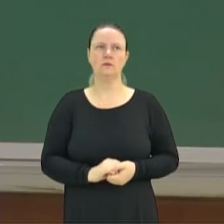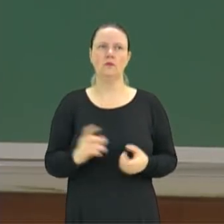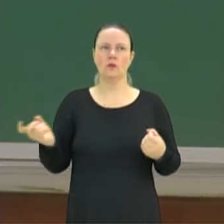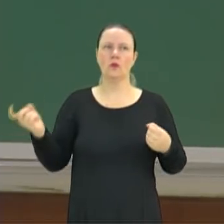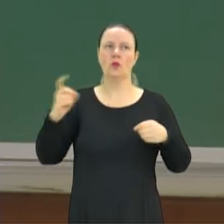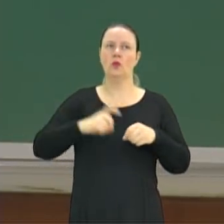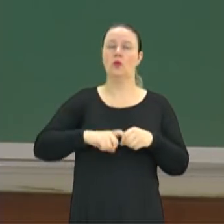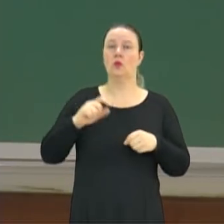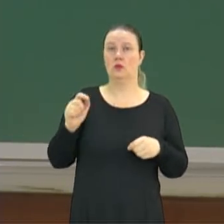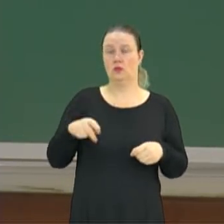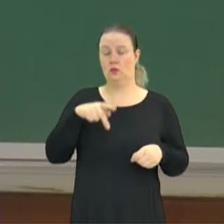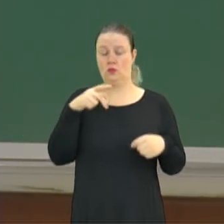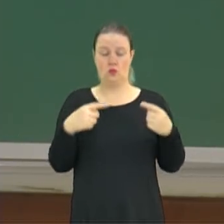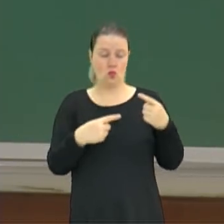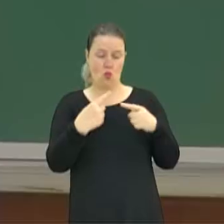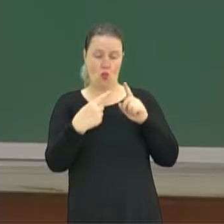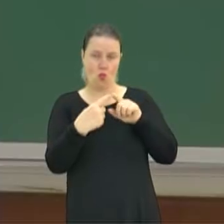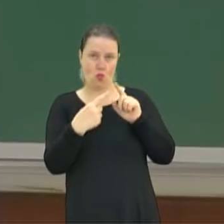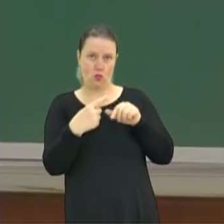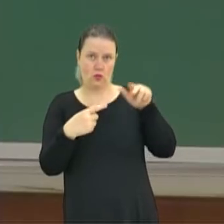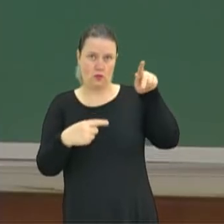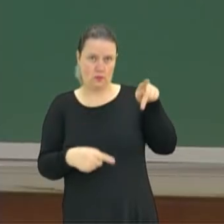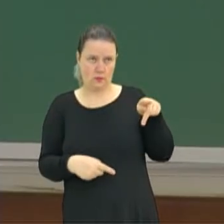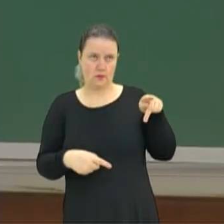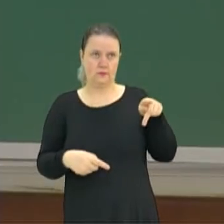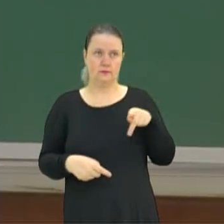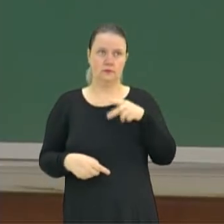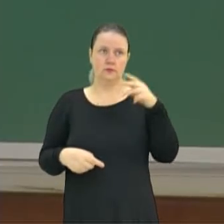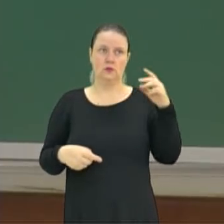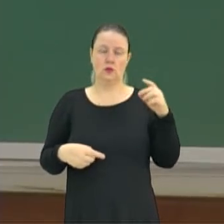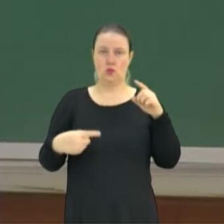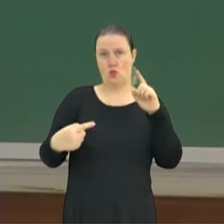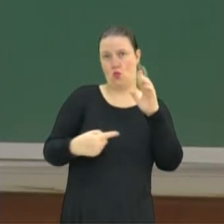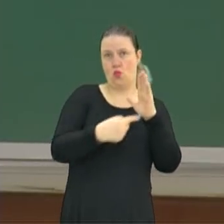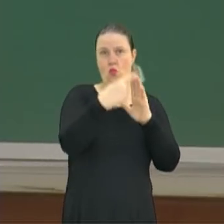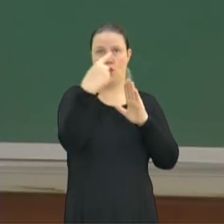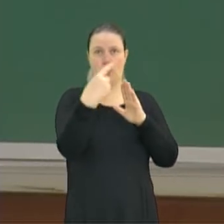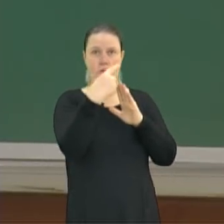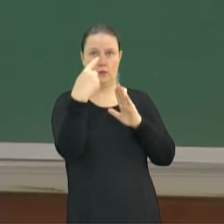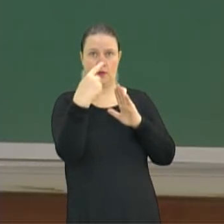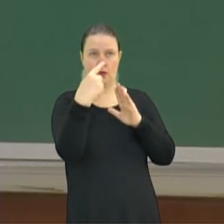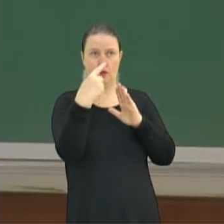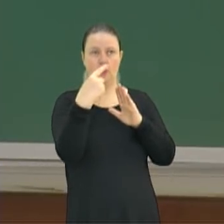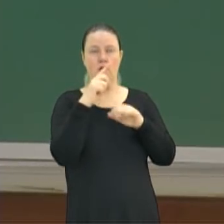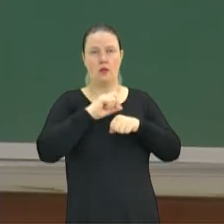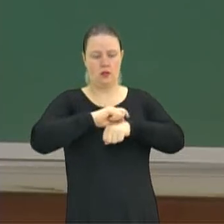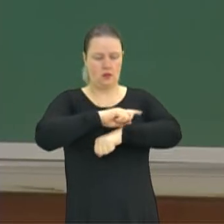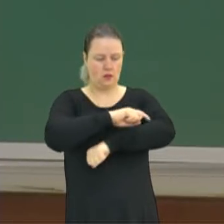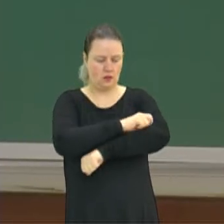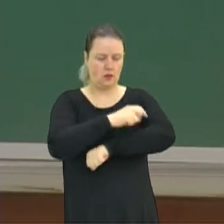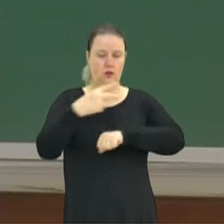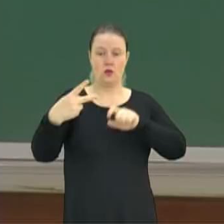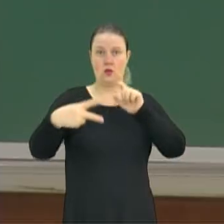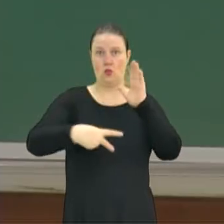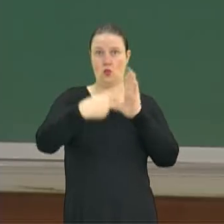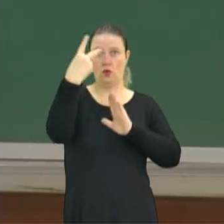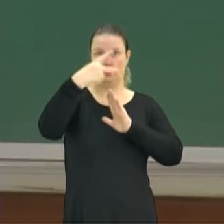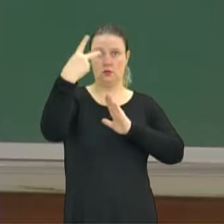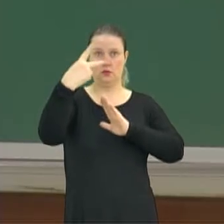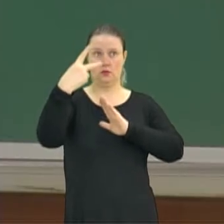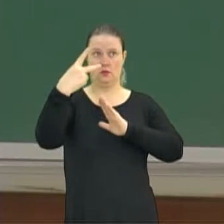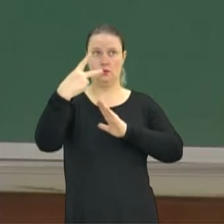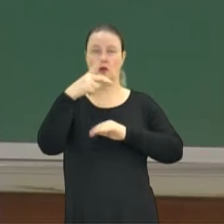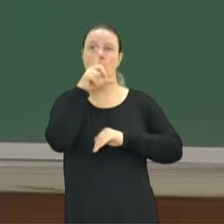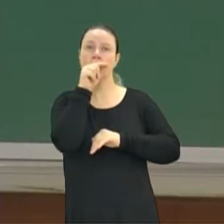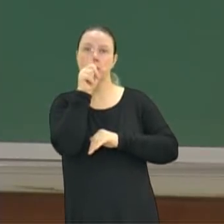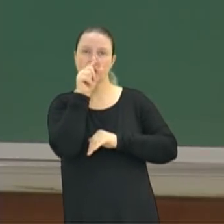produtor, o nosso IP bem bonito, consumidor primário, as lagartas, consumidor secundário, o BEM-TV, nível trófico 1, 2 e 3.